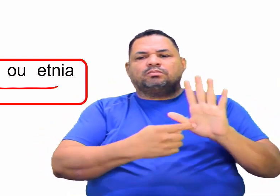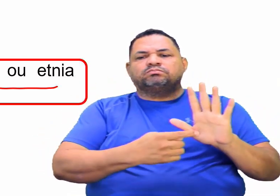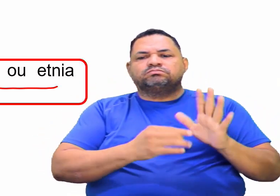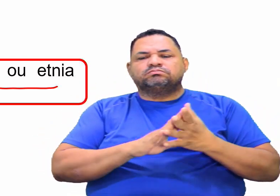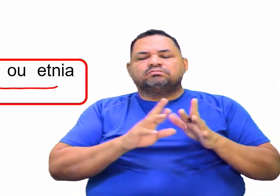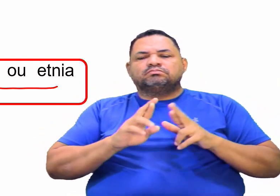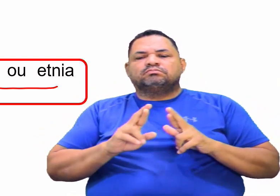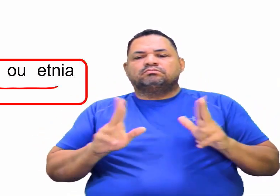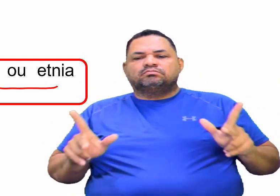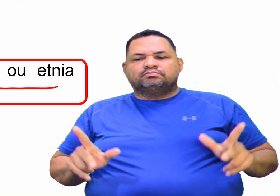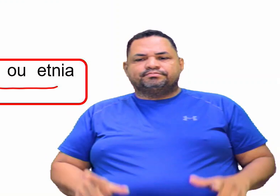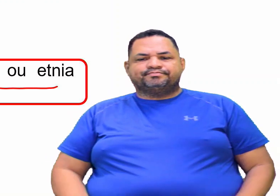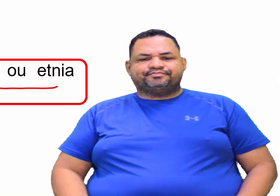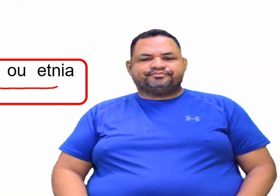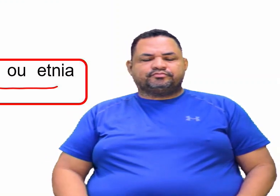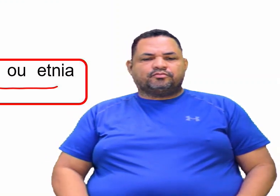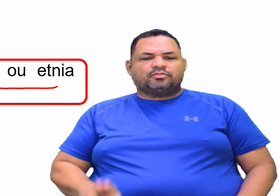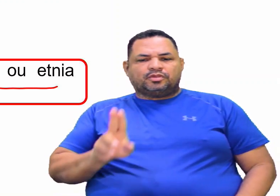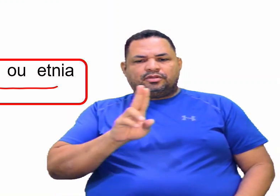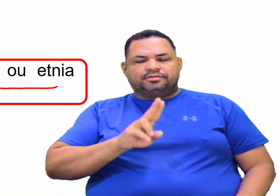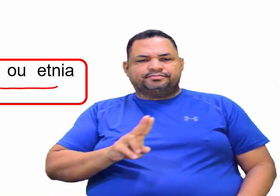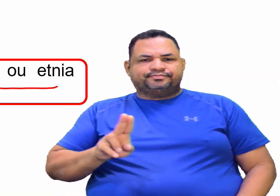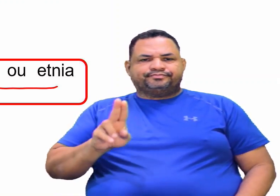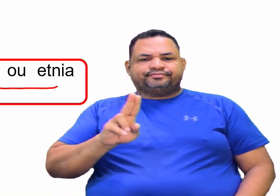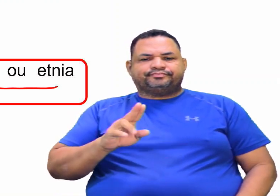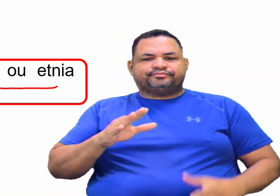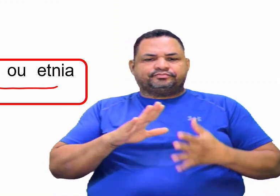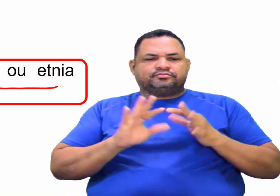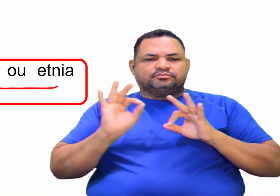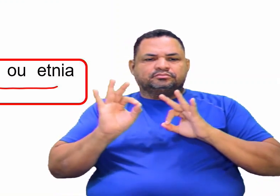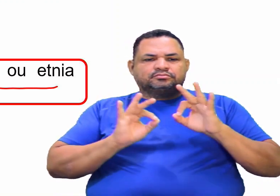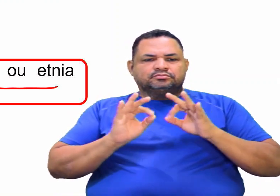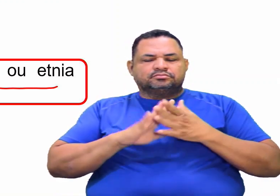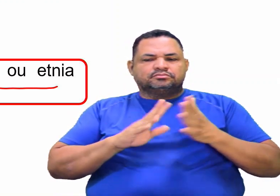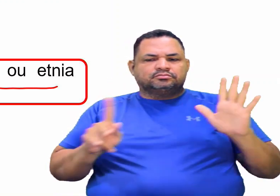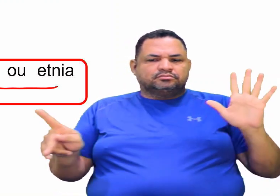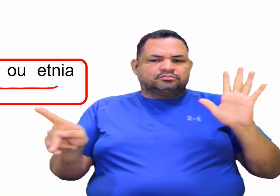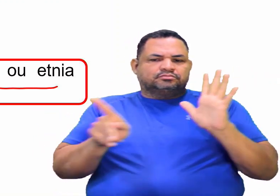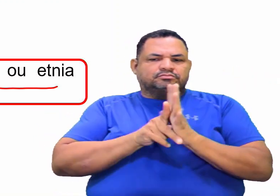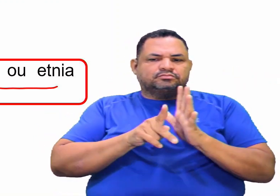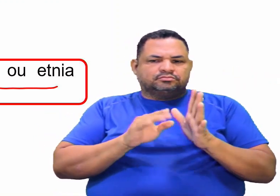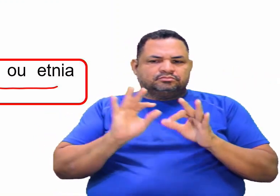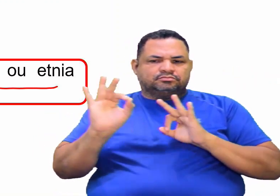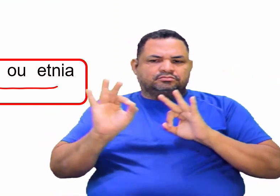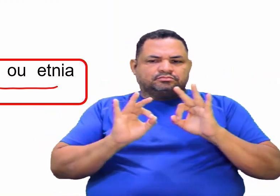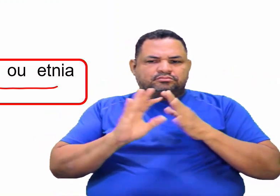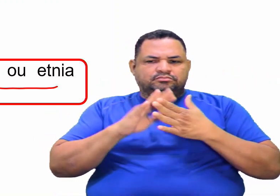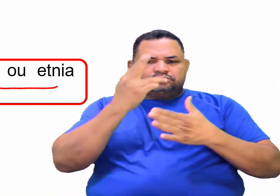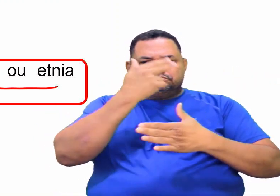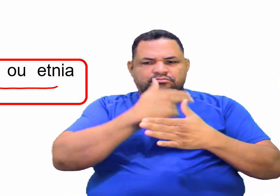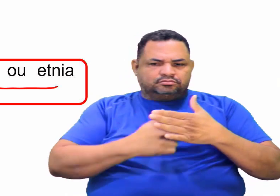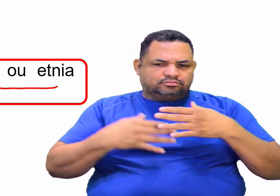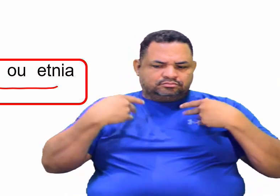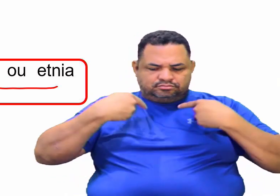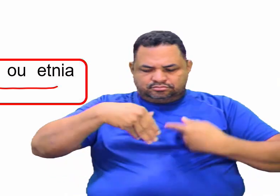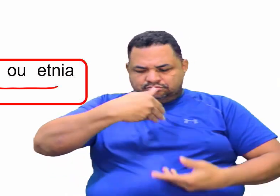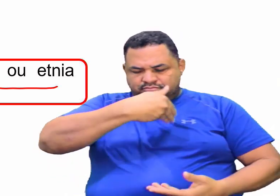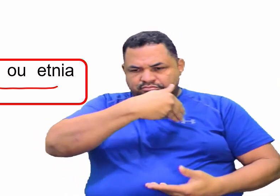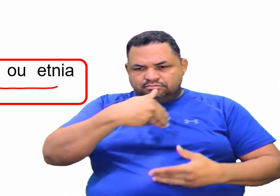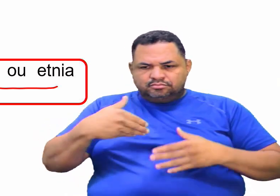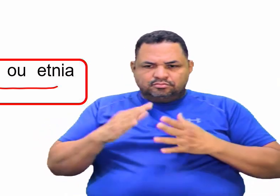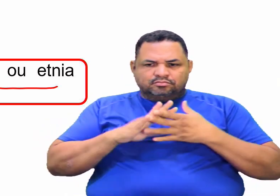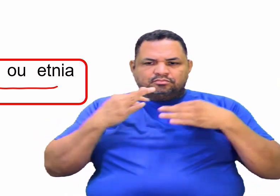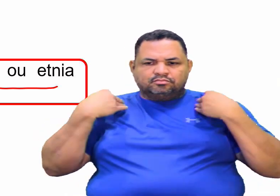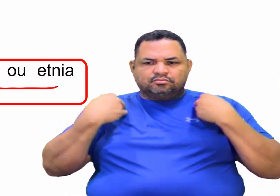seu diferencial através dessas particularidades nos desenhos, né?